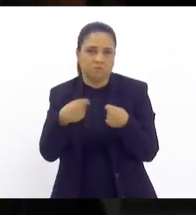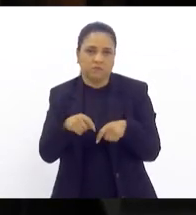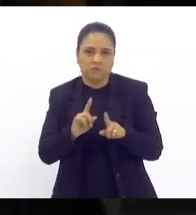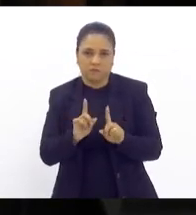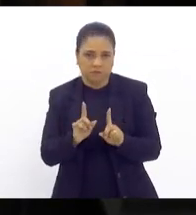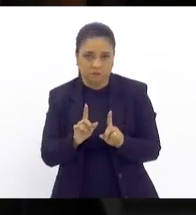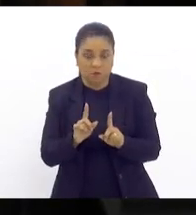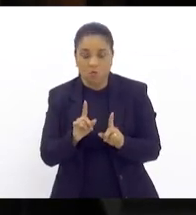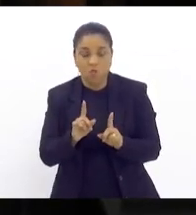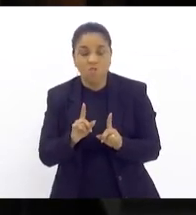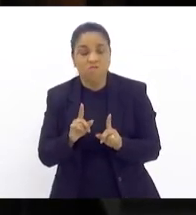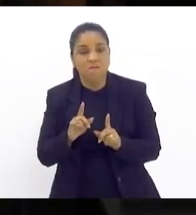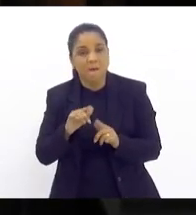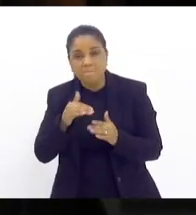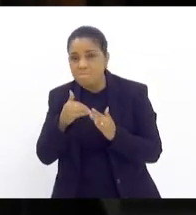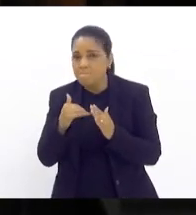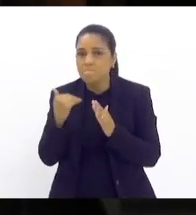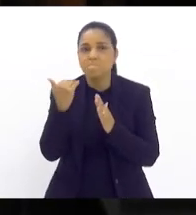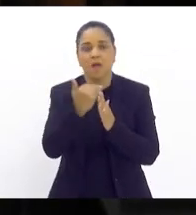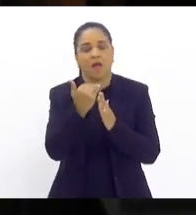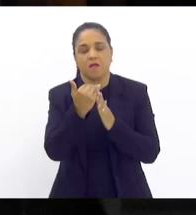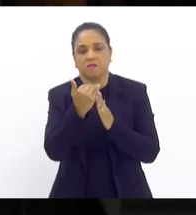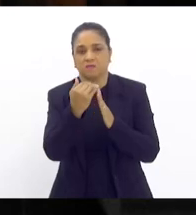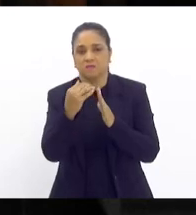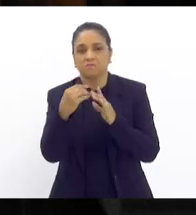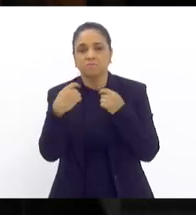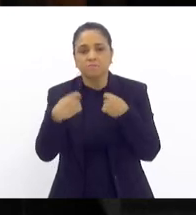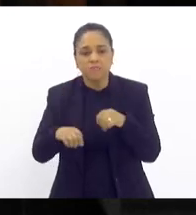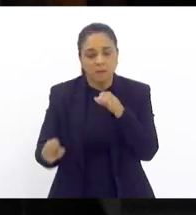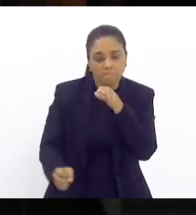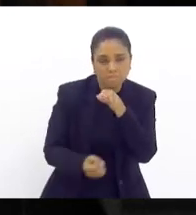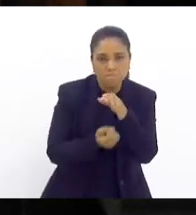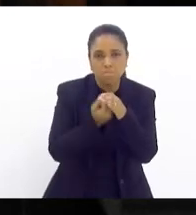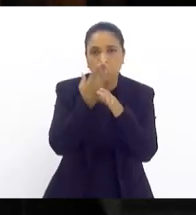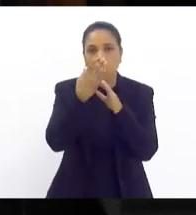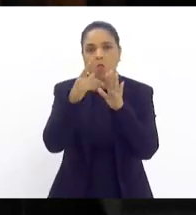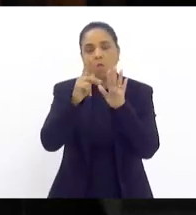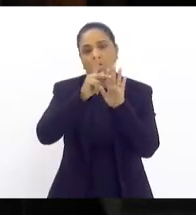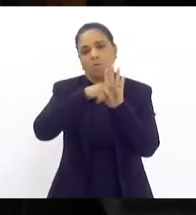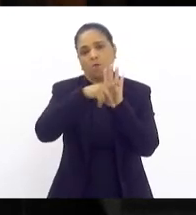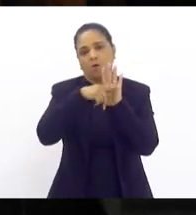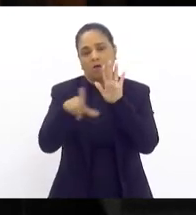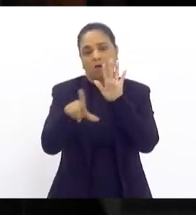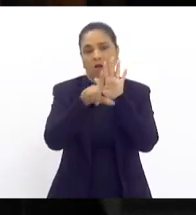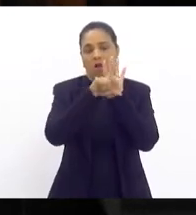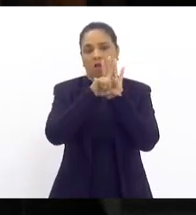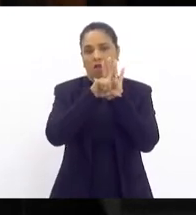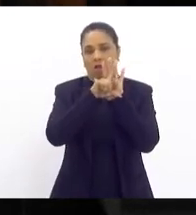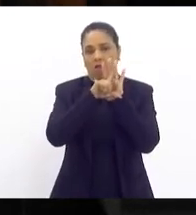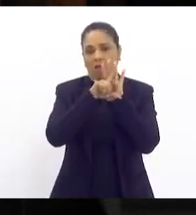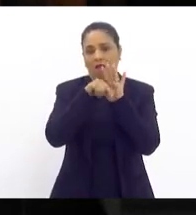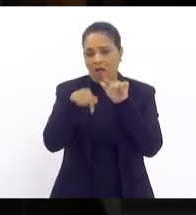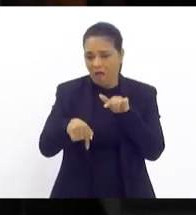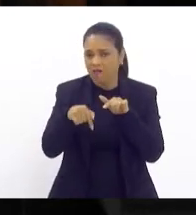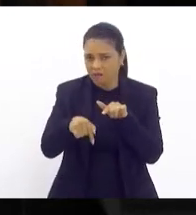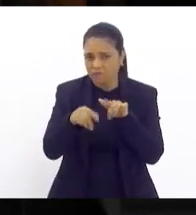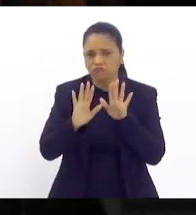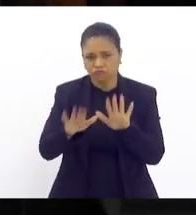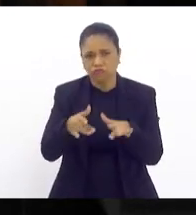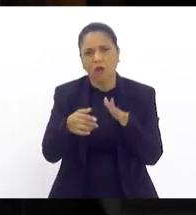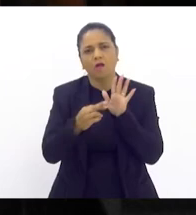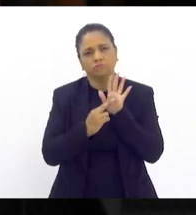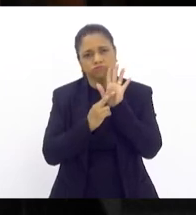também um projeto de lei que a gente apresentou aqui na casa e virou a lei